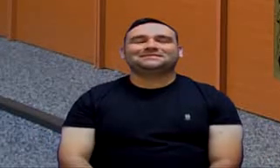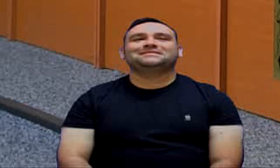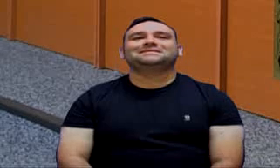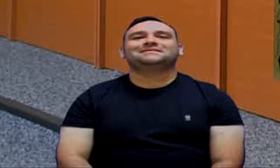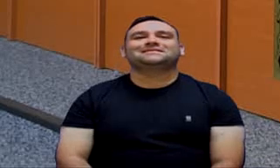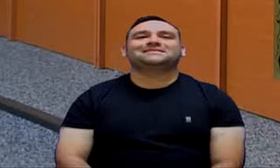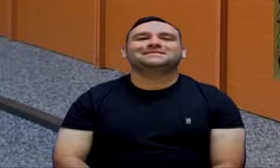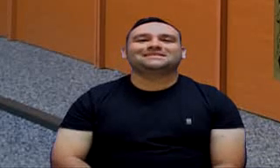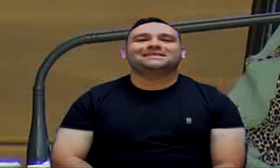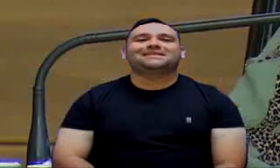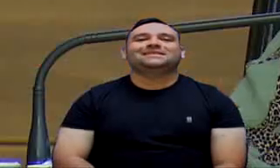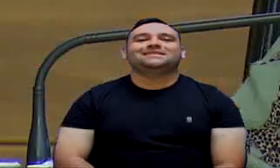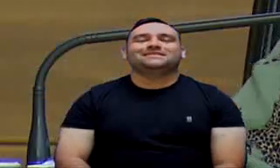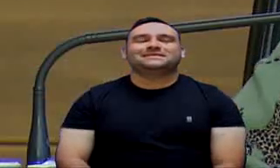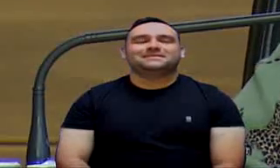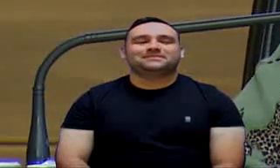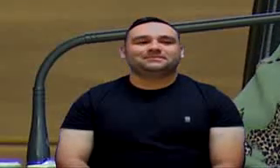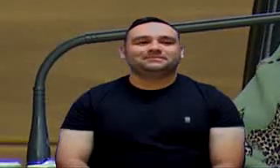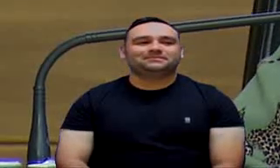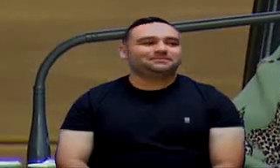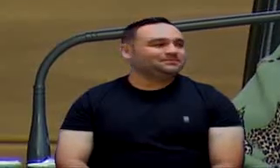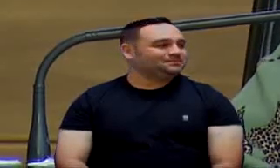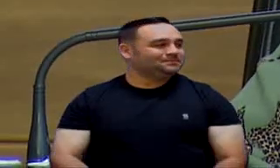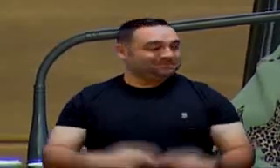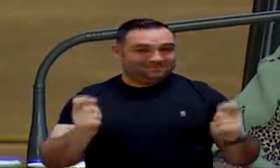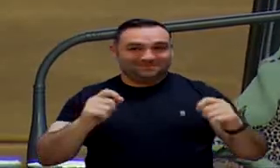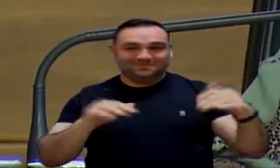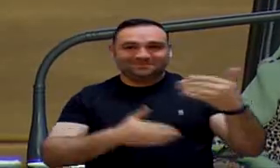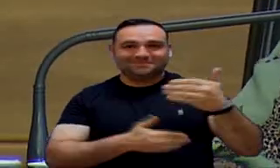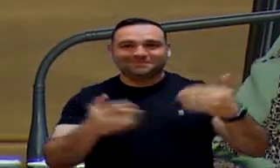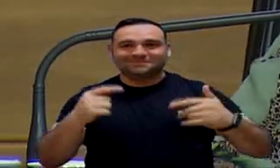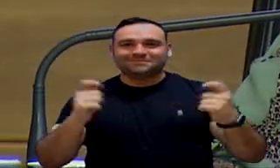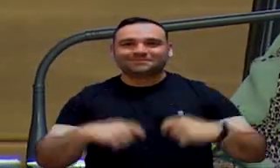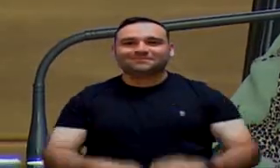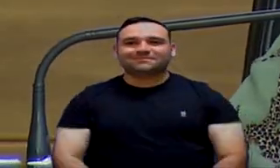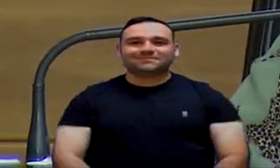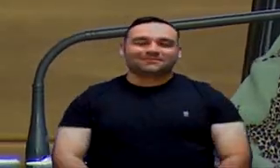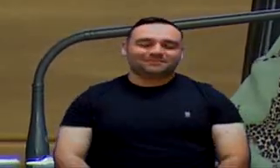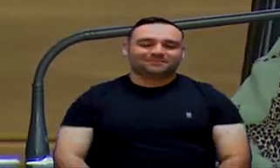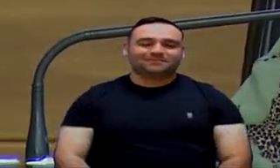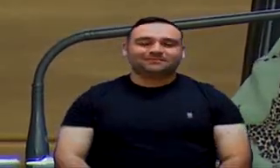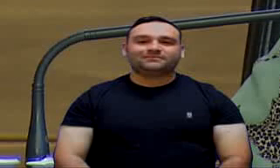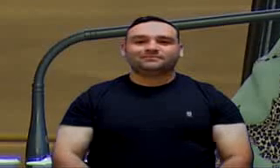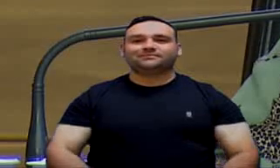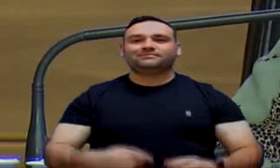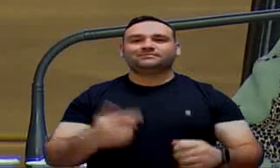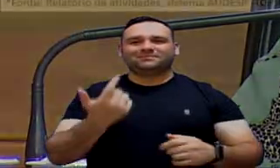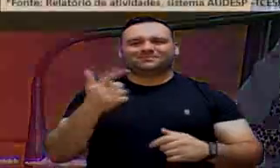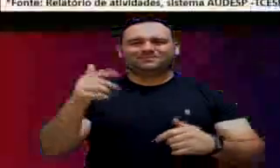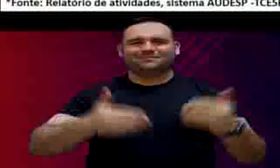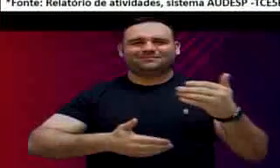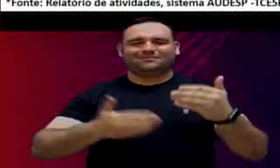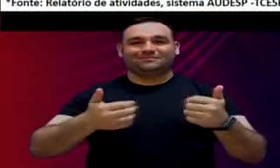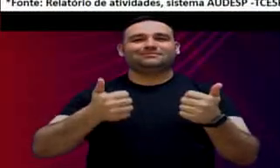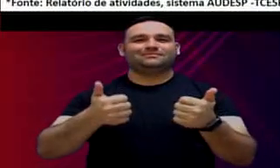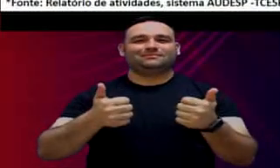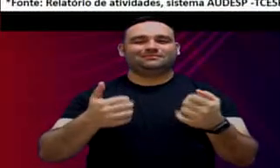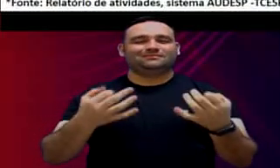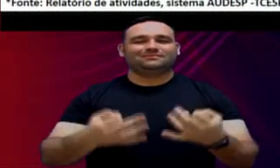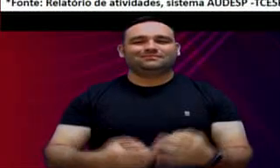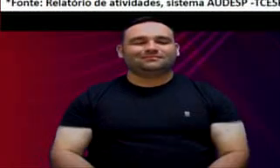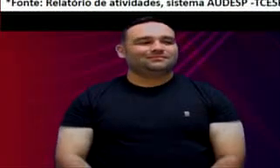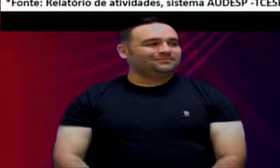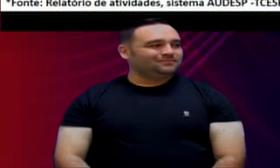não vai dá para pôr pode passar para a próxima isso